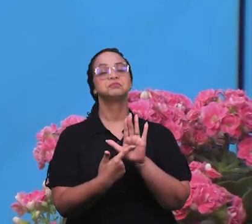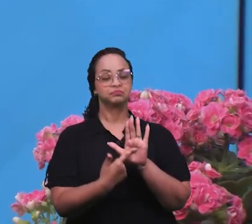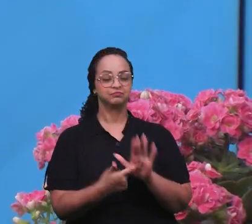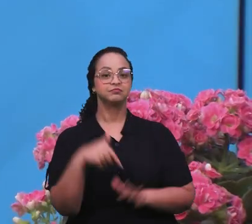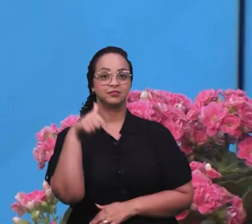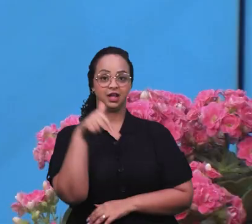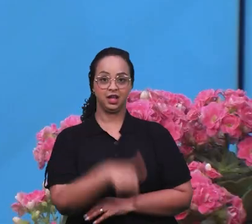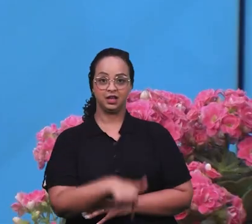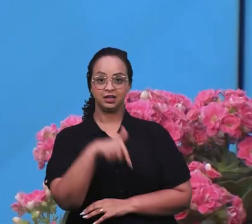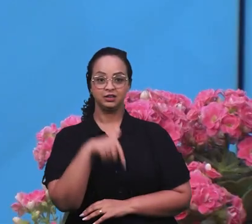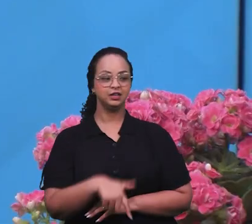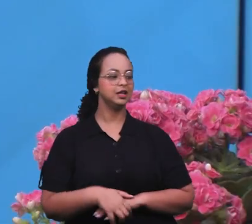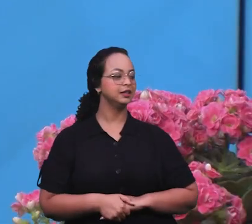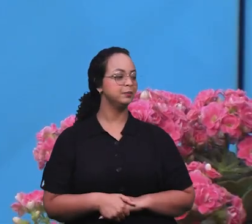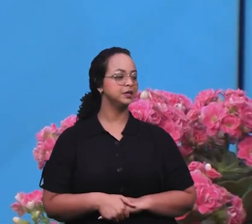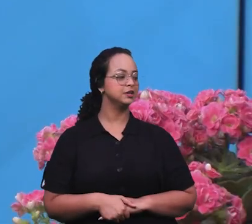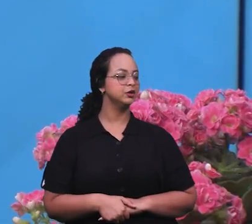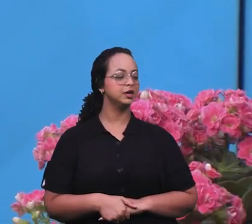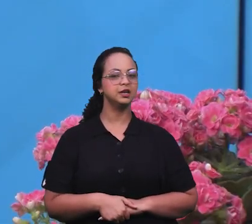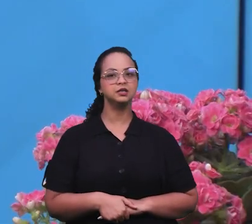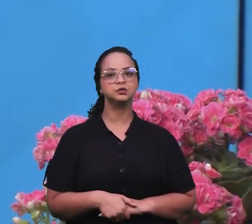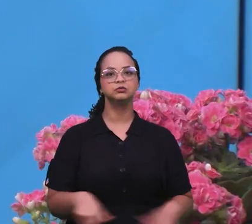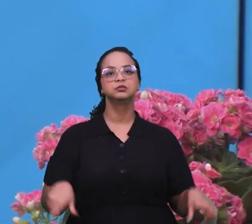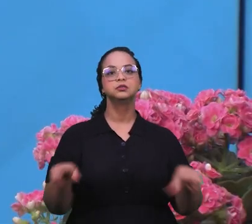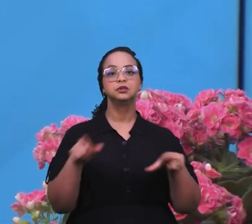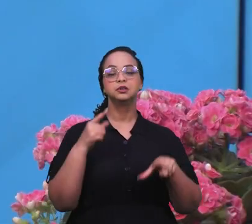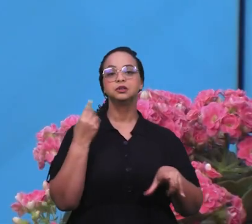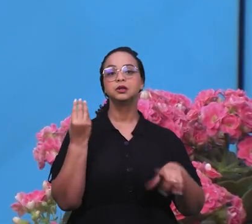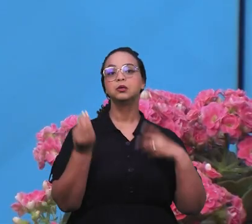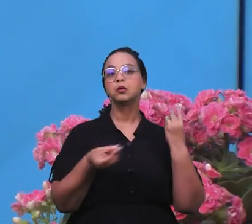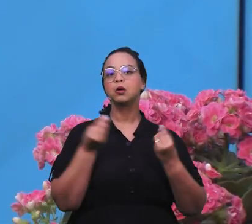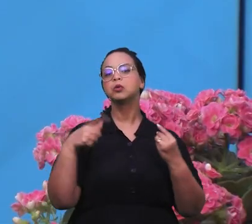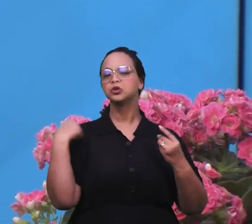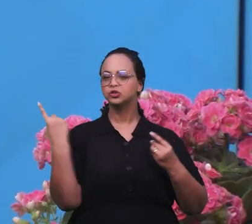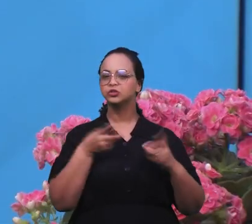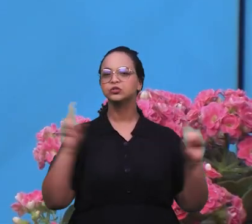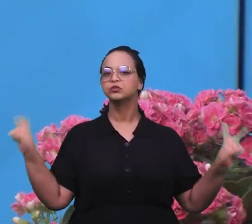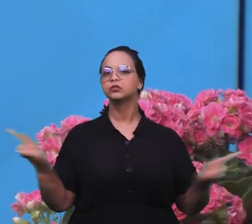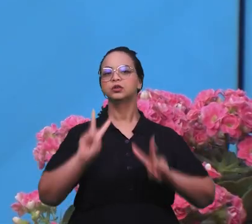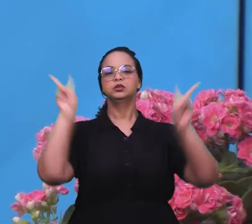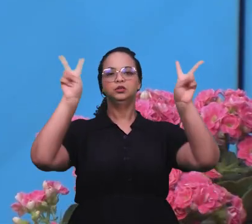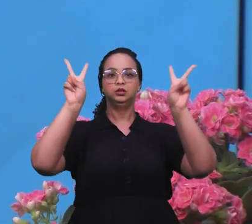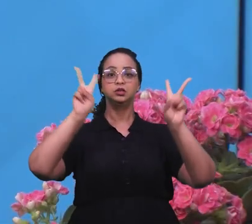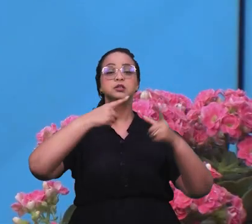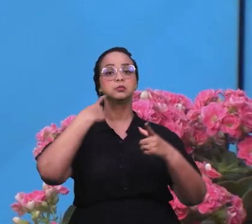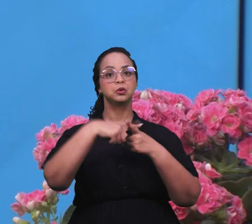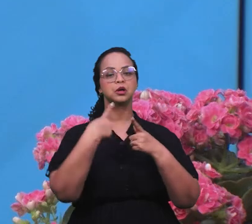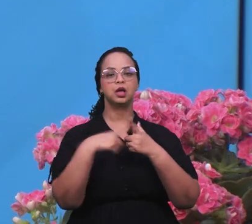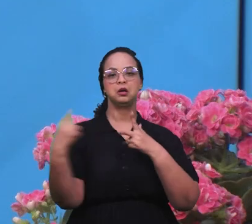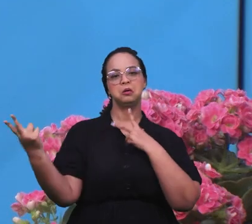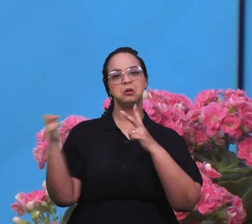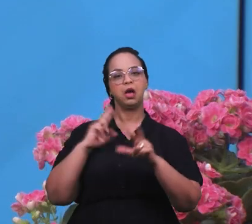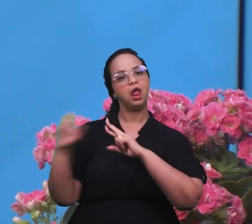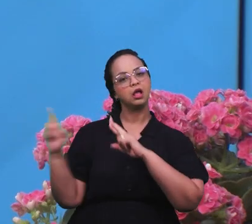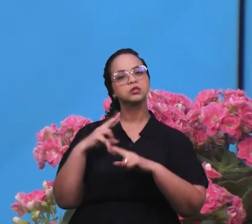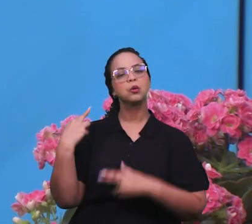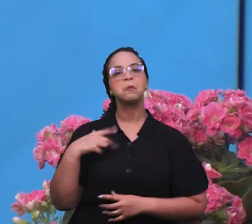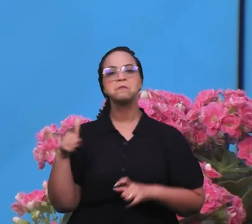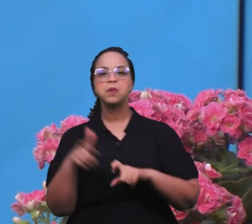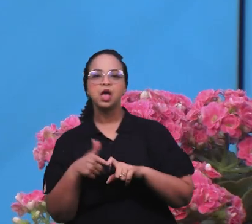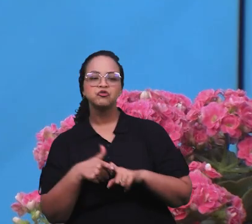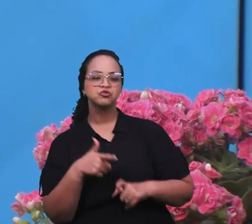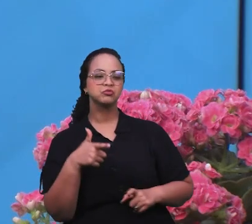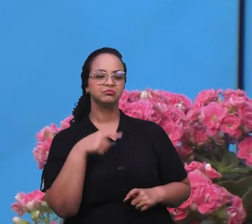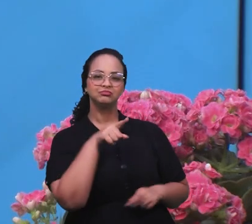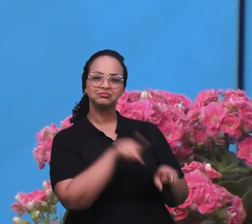de acompanhamento médico, né? E esse acompanhamento que a gente valoriza, né? A relação ali médico-paciente. Sim, Eu agradeço a oportunidade de